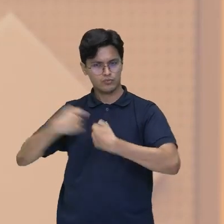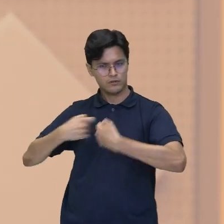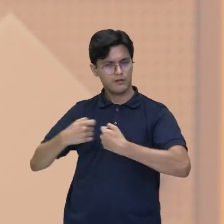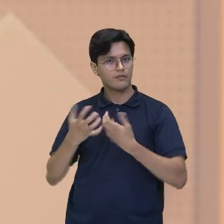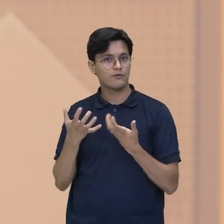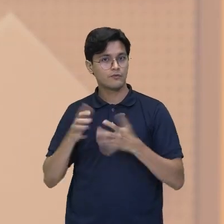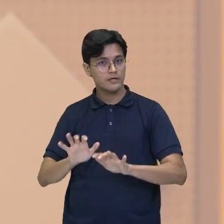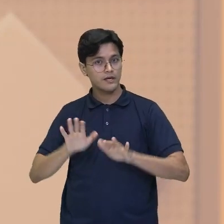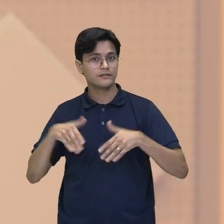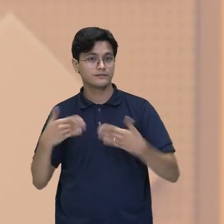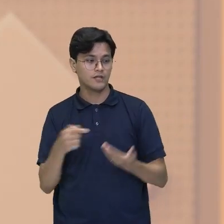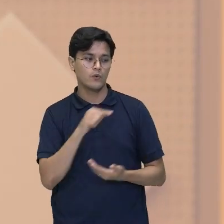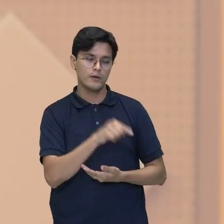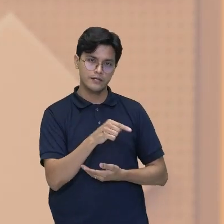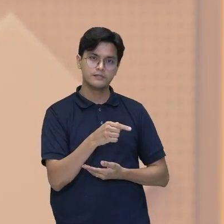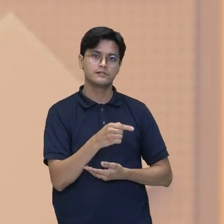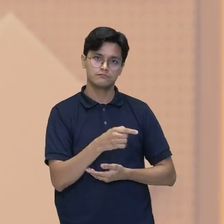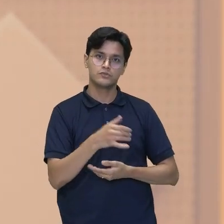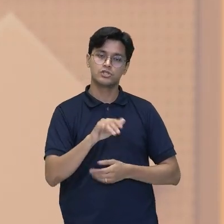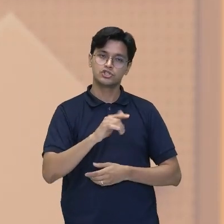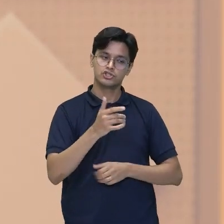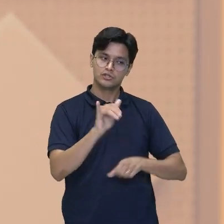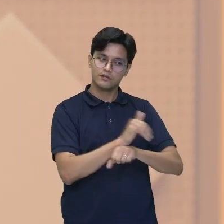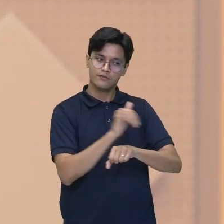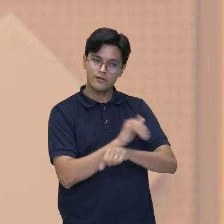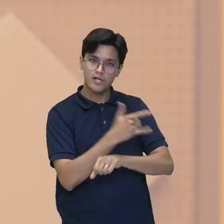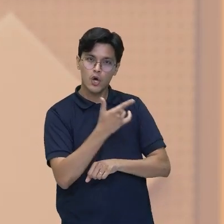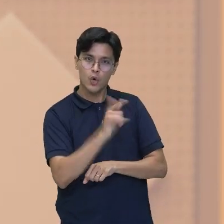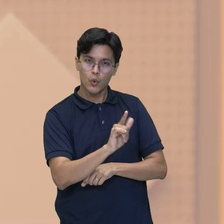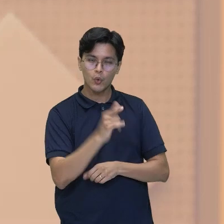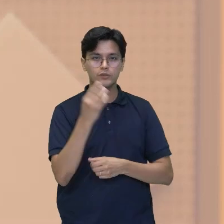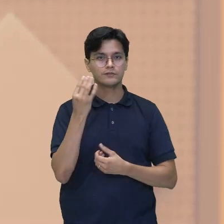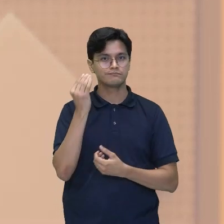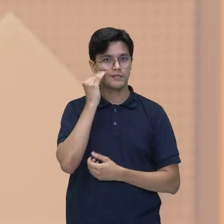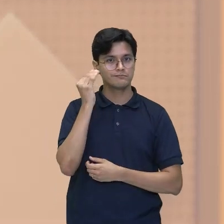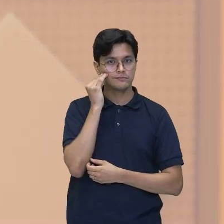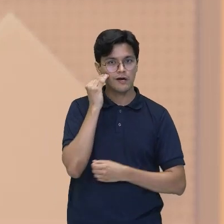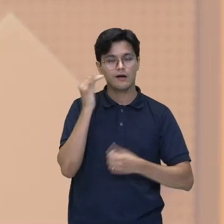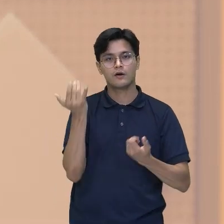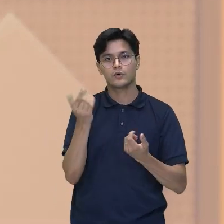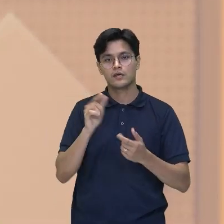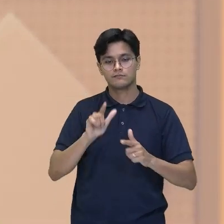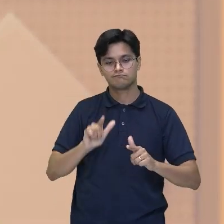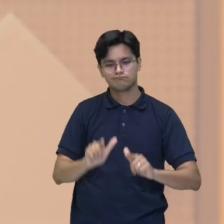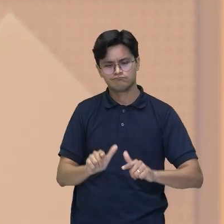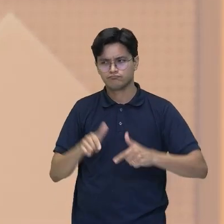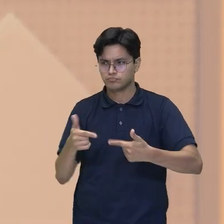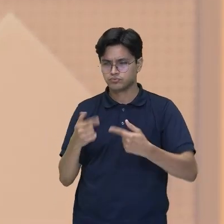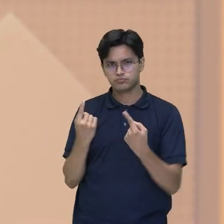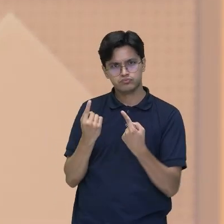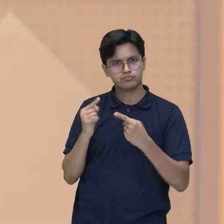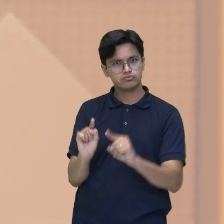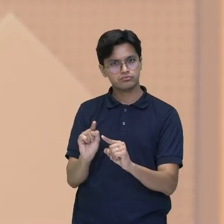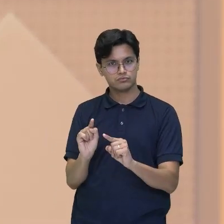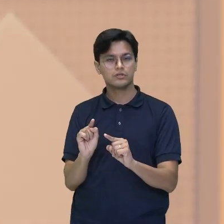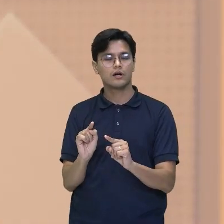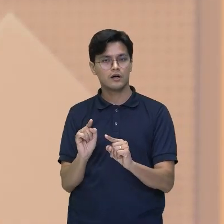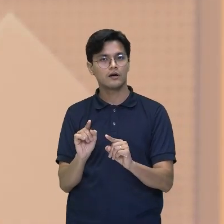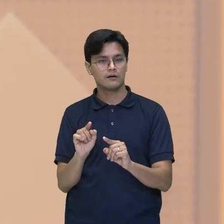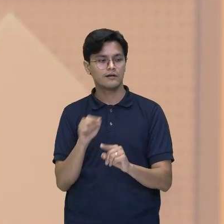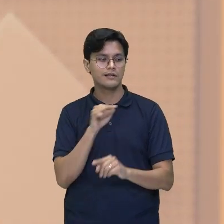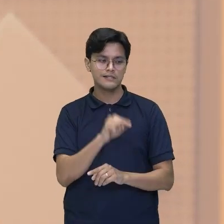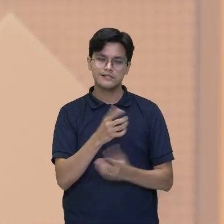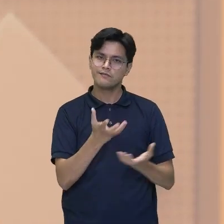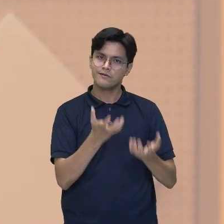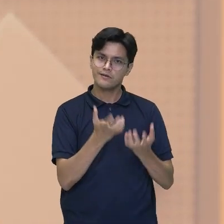forma de resistência à coroa espanhola, à presença de Pizarro naquela área, e vão querer retomar o controle